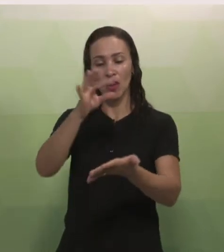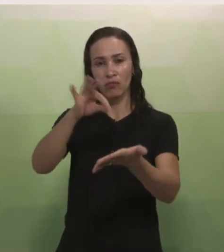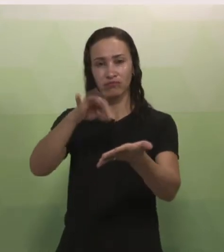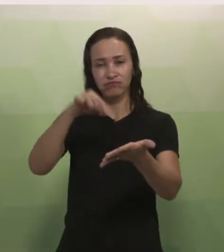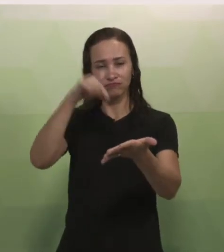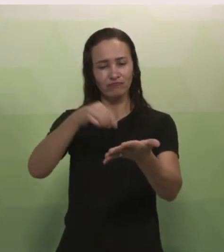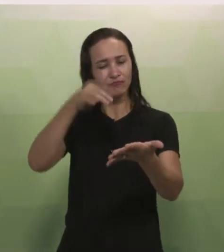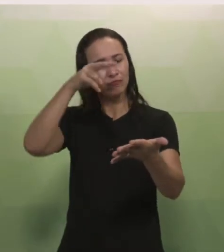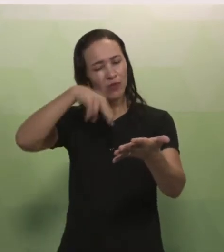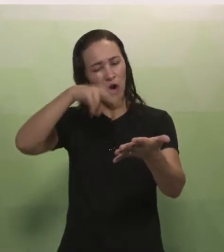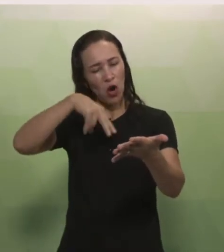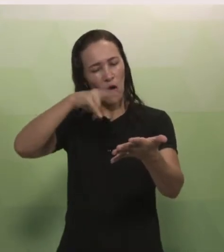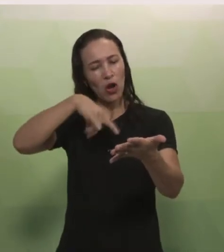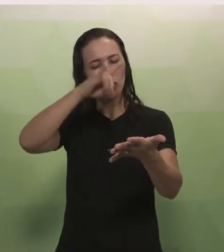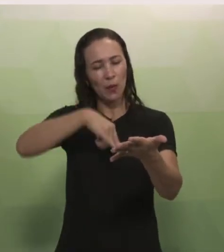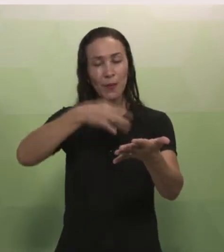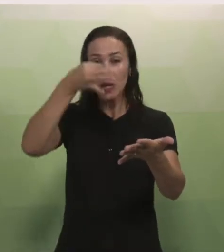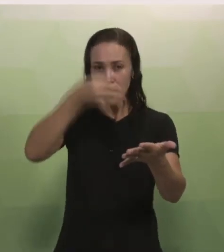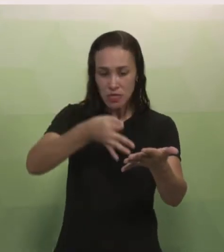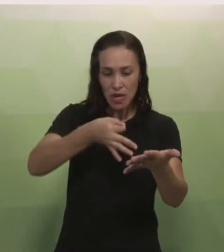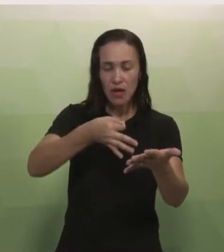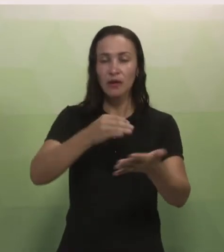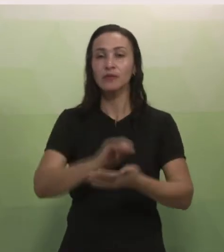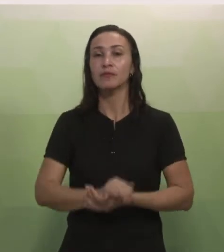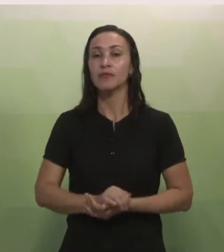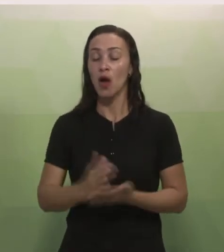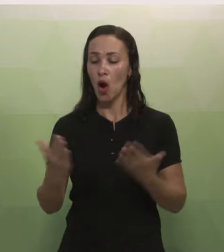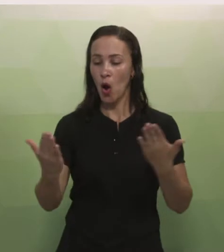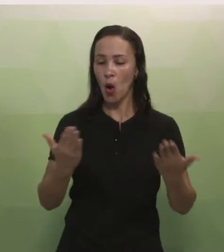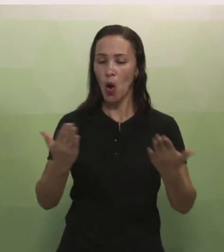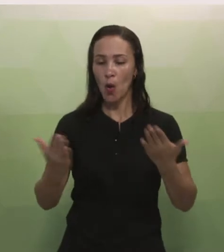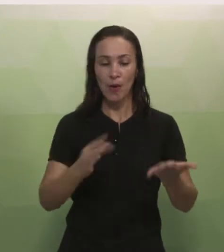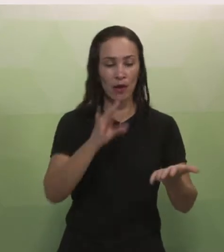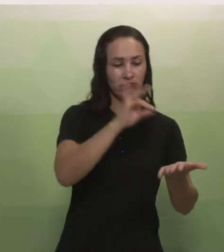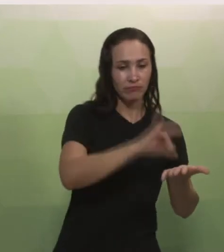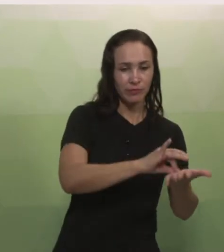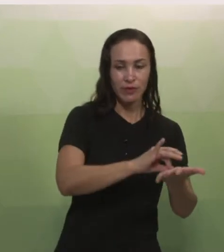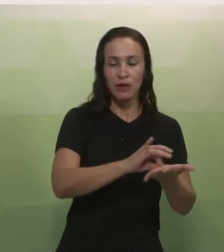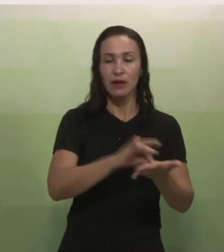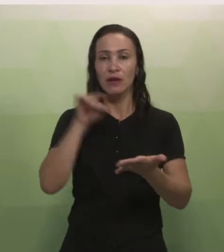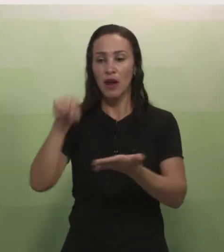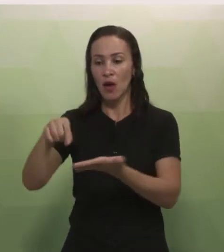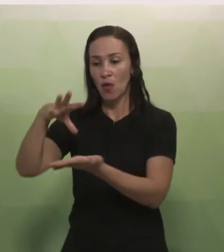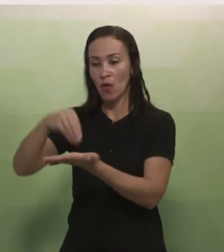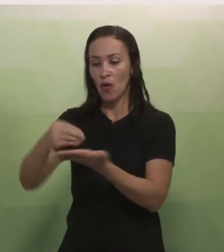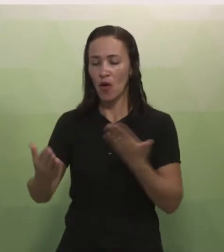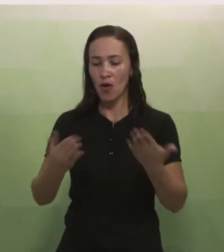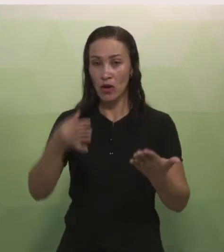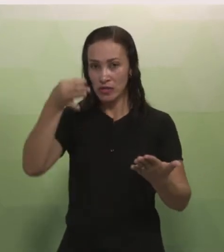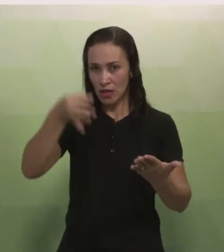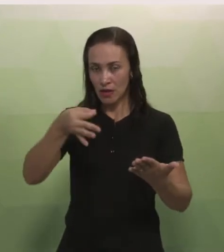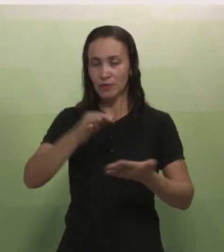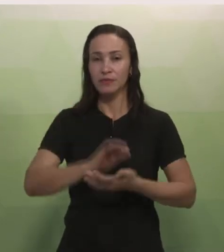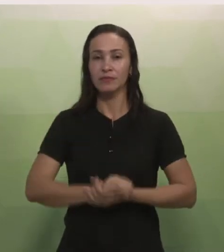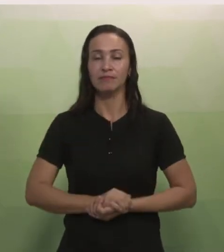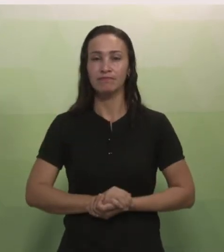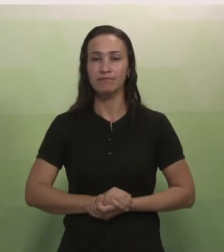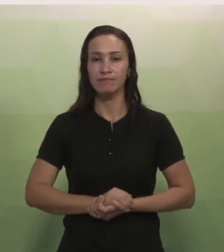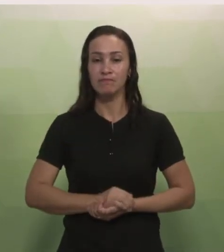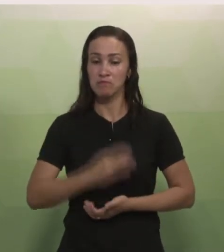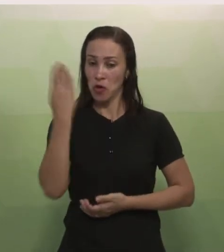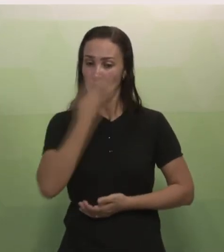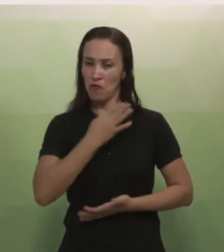requerimento, confrontar o certificado original com a cópia, constatar a veracidade